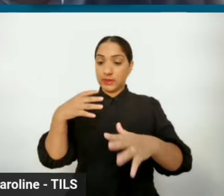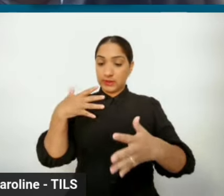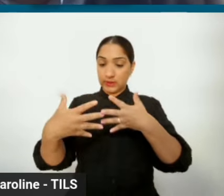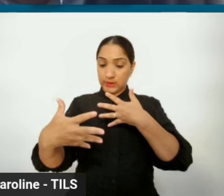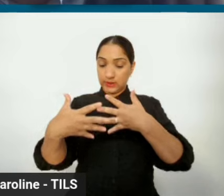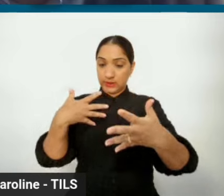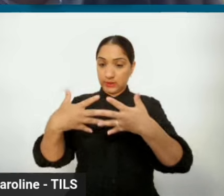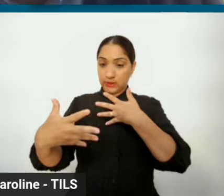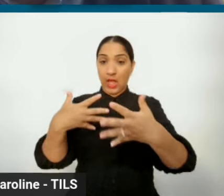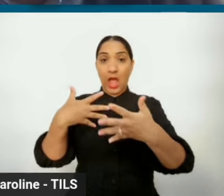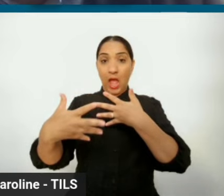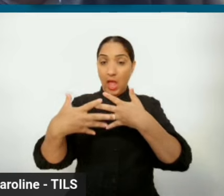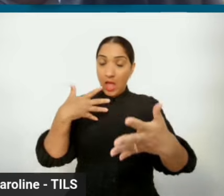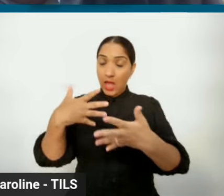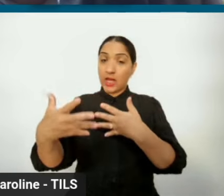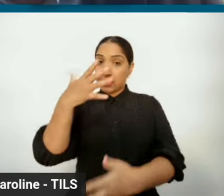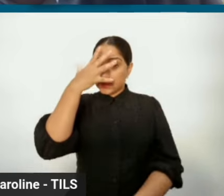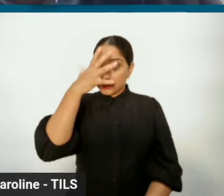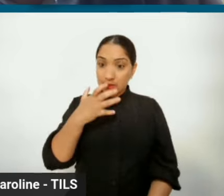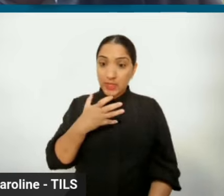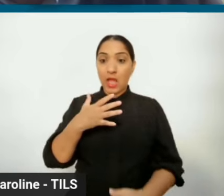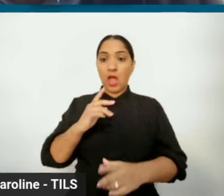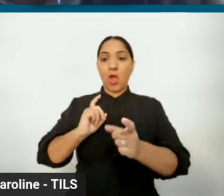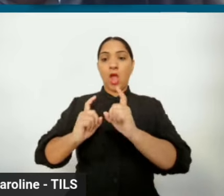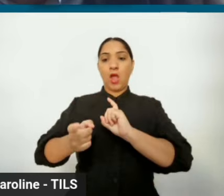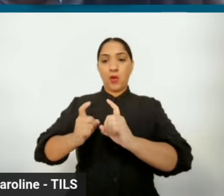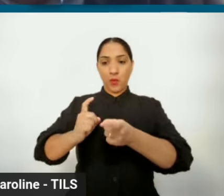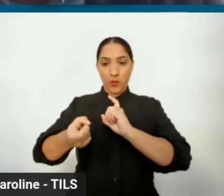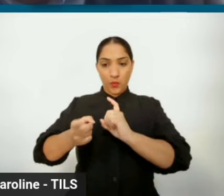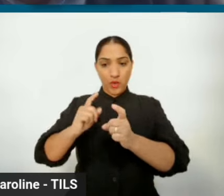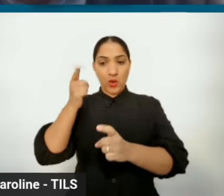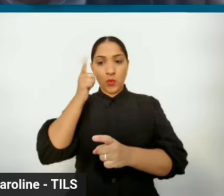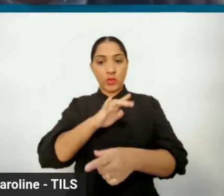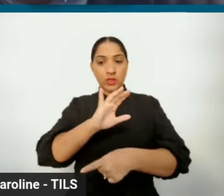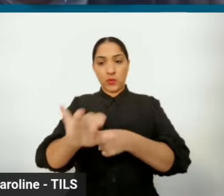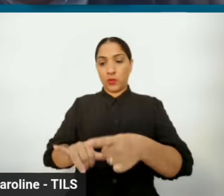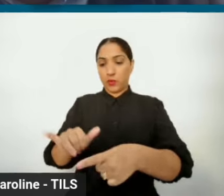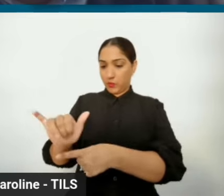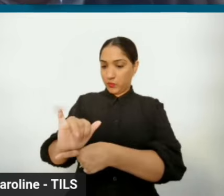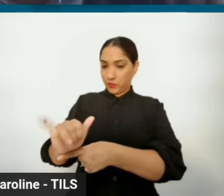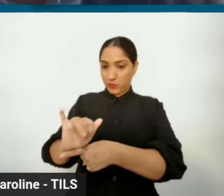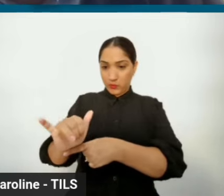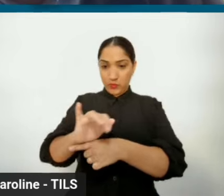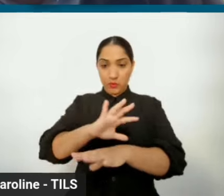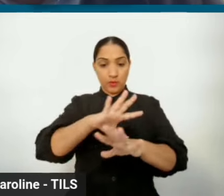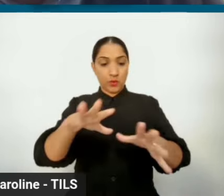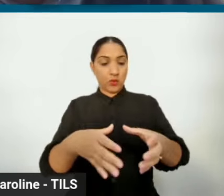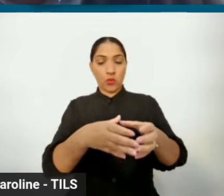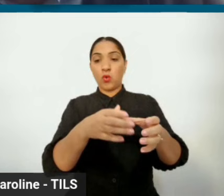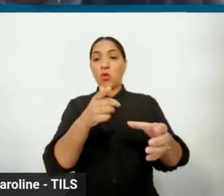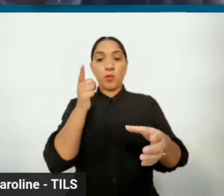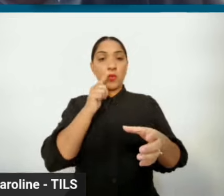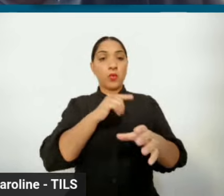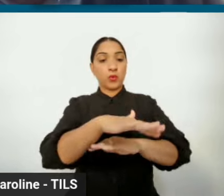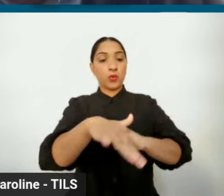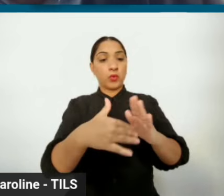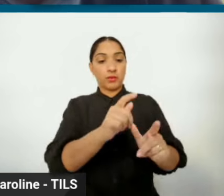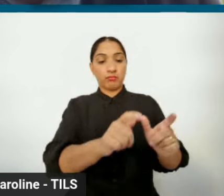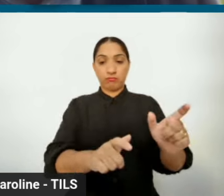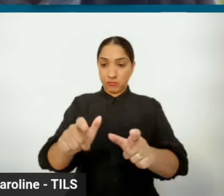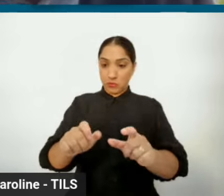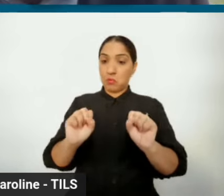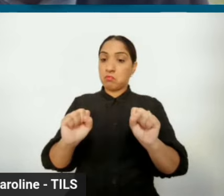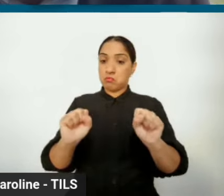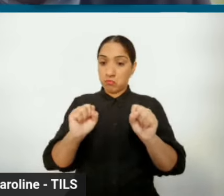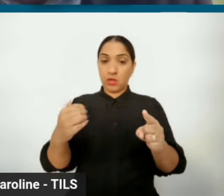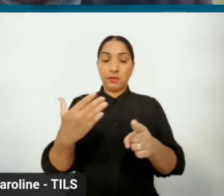puderam participar, as reuniões foram transmitidas aí pelo YouTube, estão aí disponíveis na internet para quem quiser conhecer